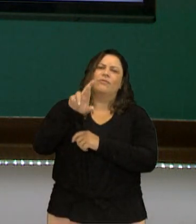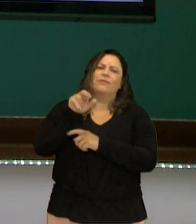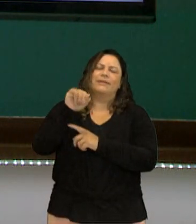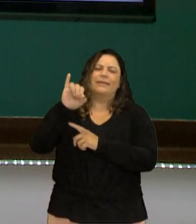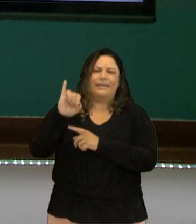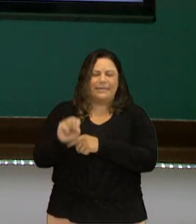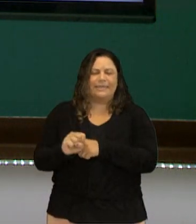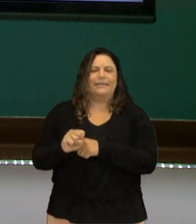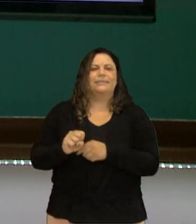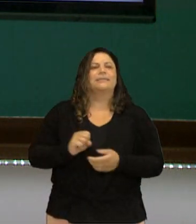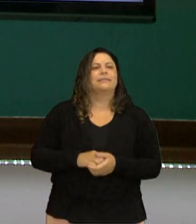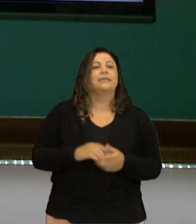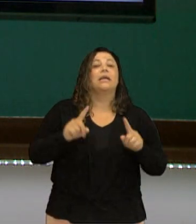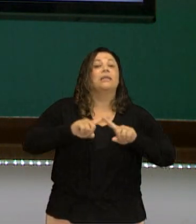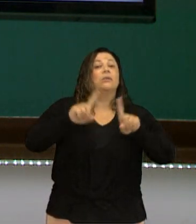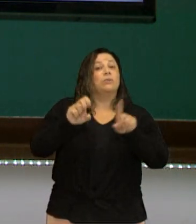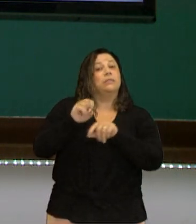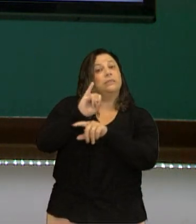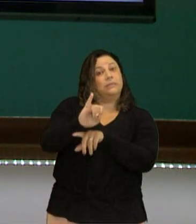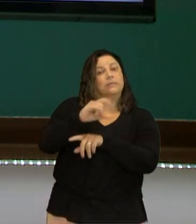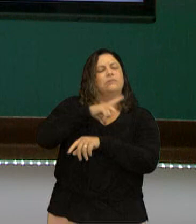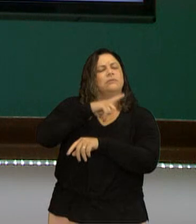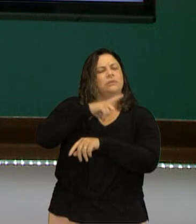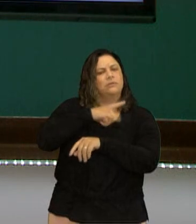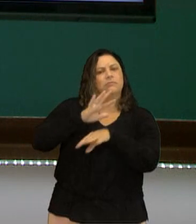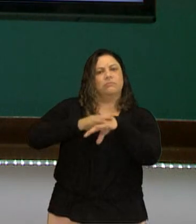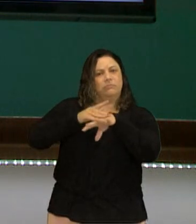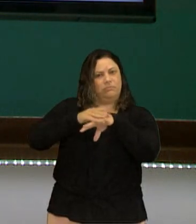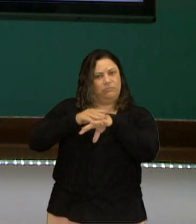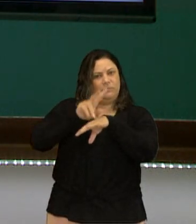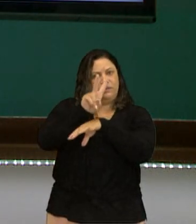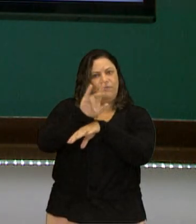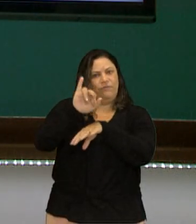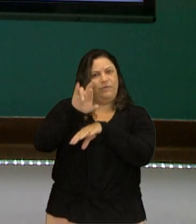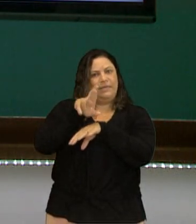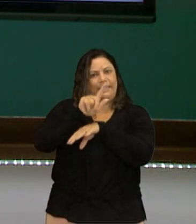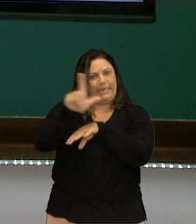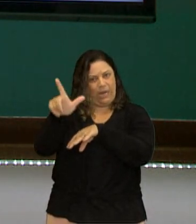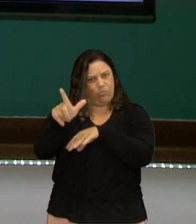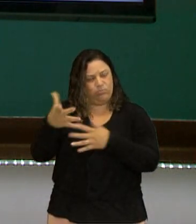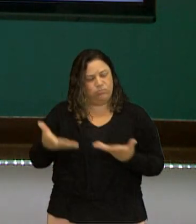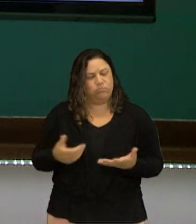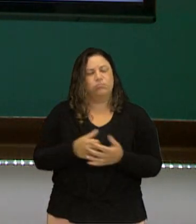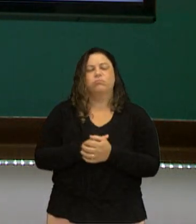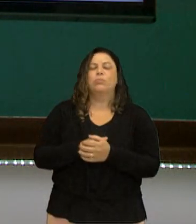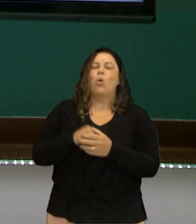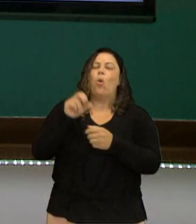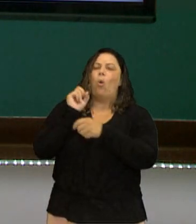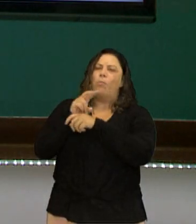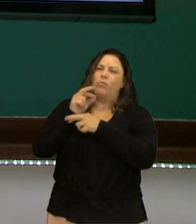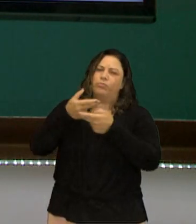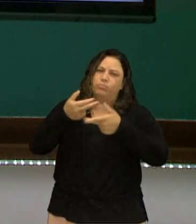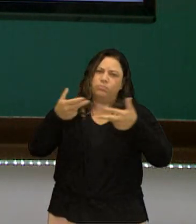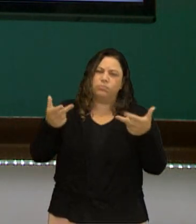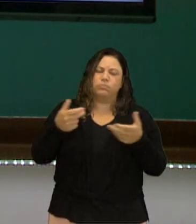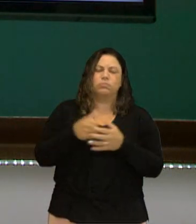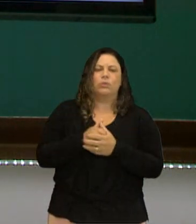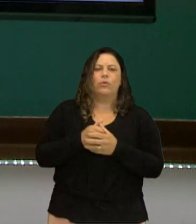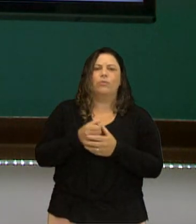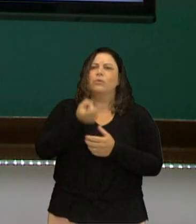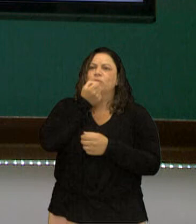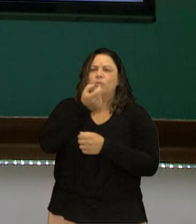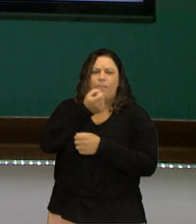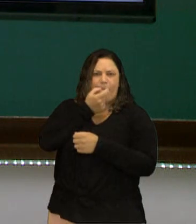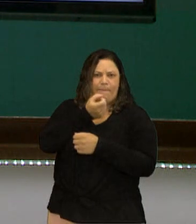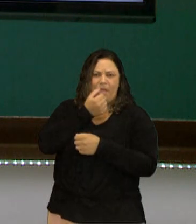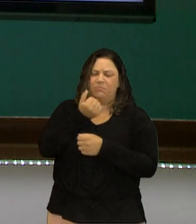demais infecções. Então, se você tiver uma doença viral causada por fungos, fúngica, e tomar o